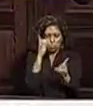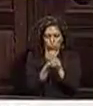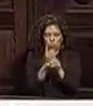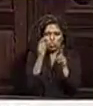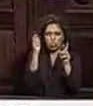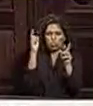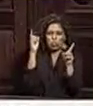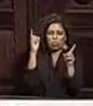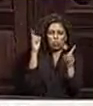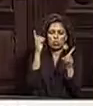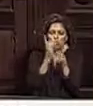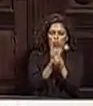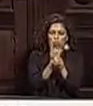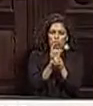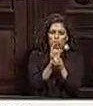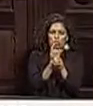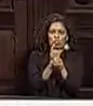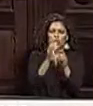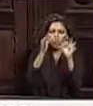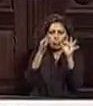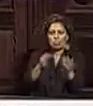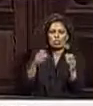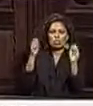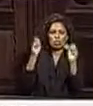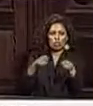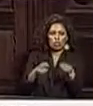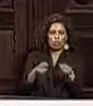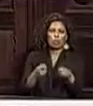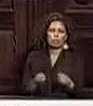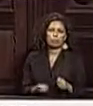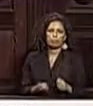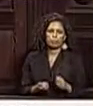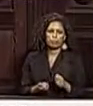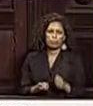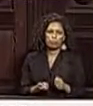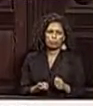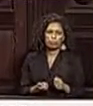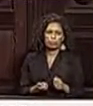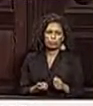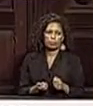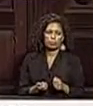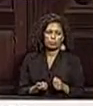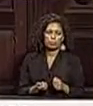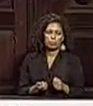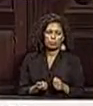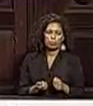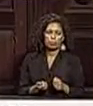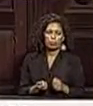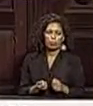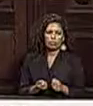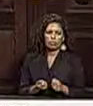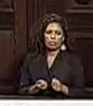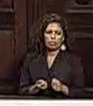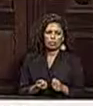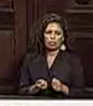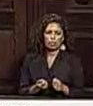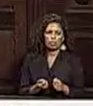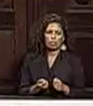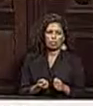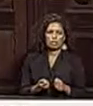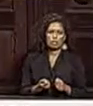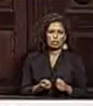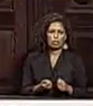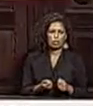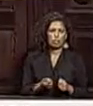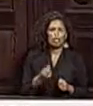essas isenções fiscais. Isenções fiscais para petrolíferas é brincadeira, entendeu? Quer dizer, não tem o